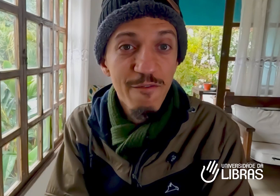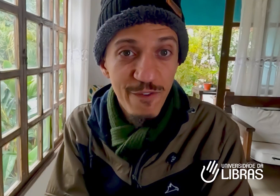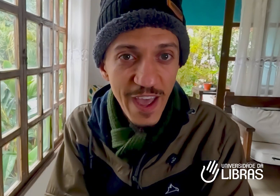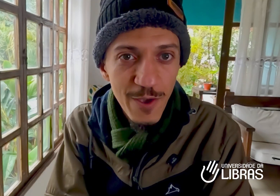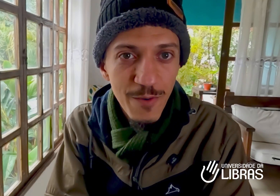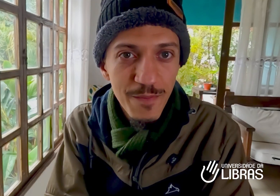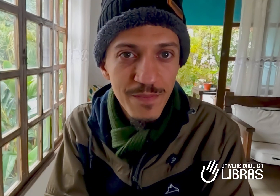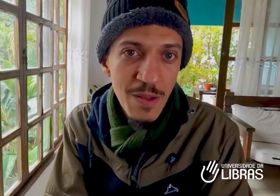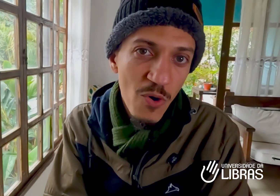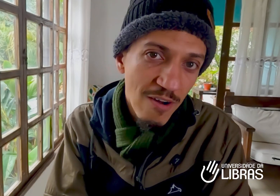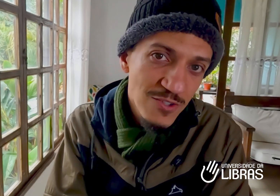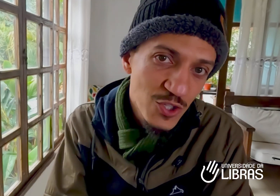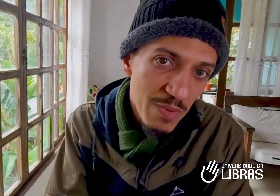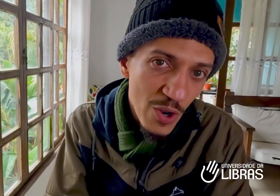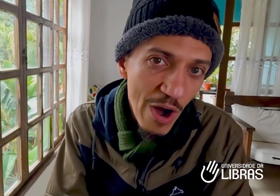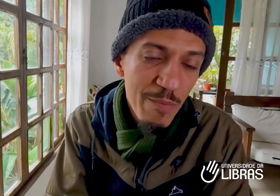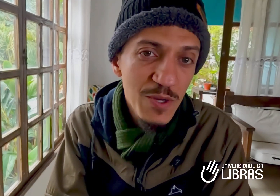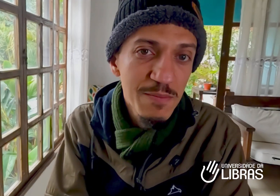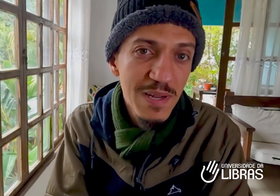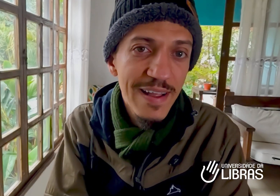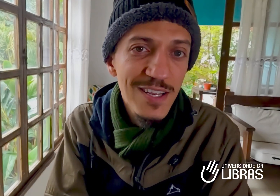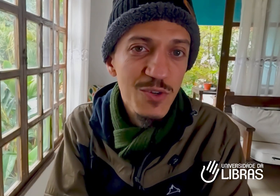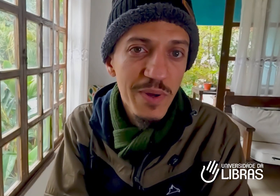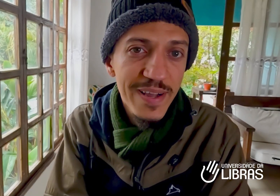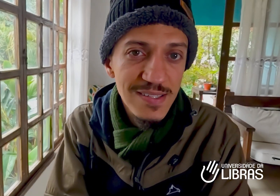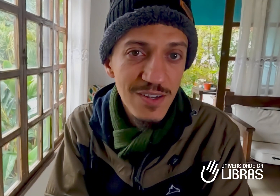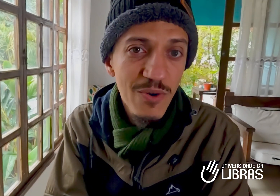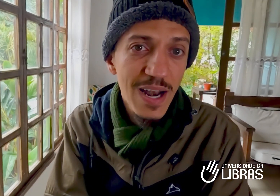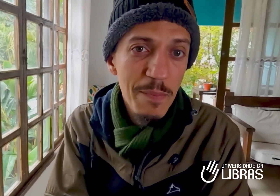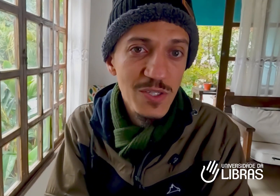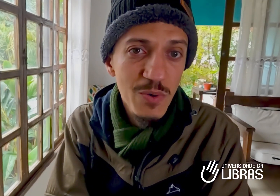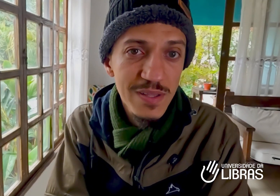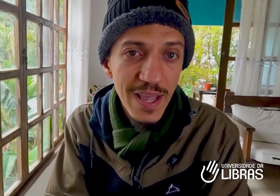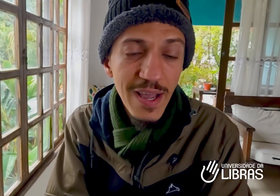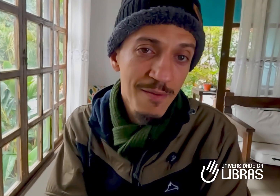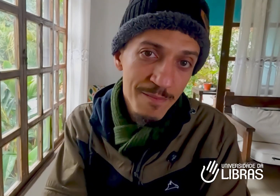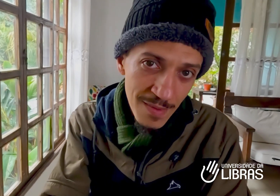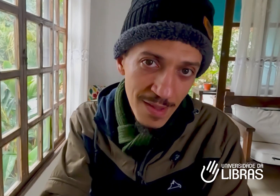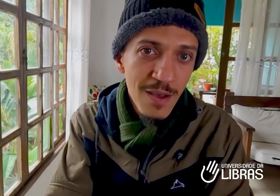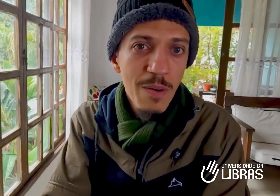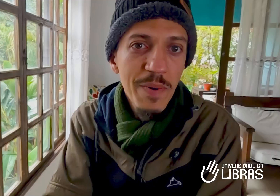teve veio por causa de uma nova possibilidade de comunicação que ela passou a